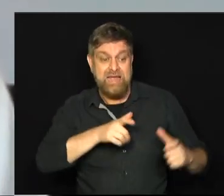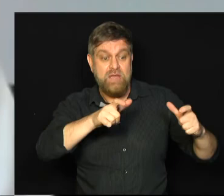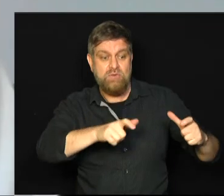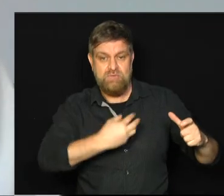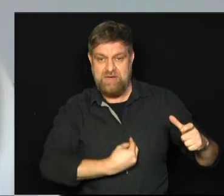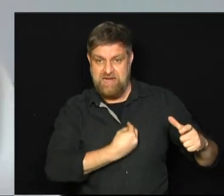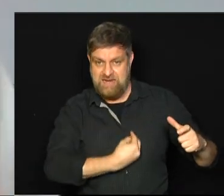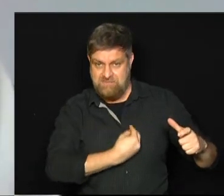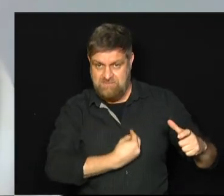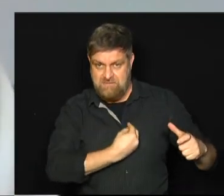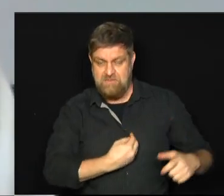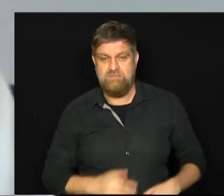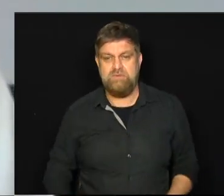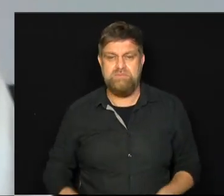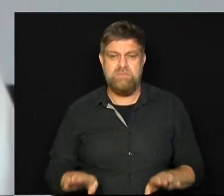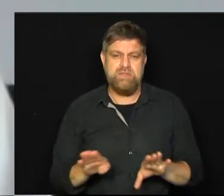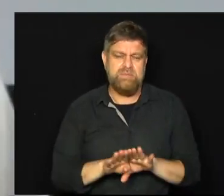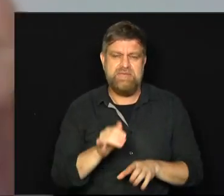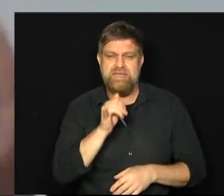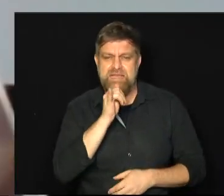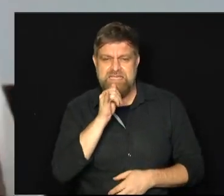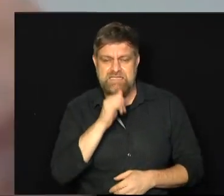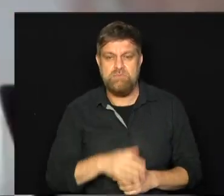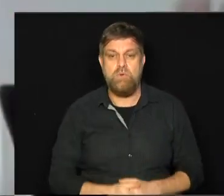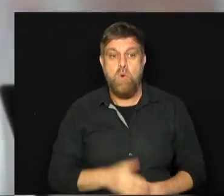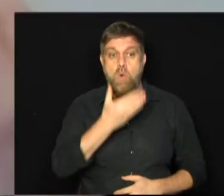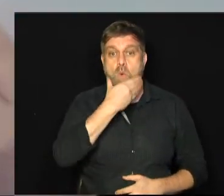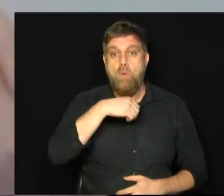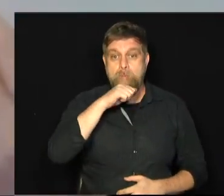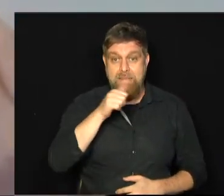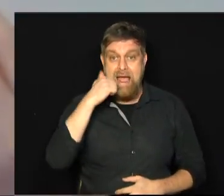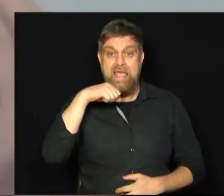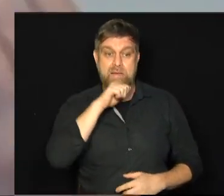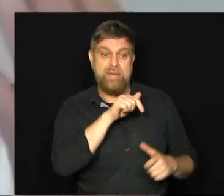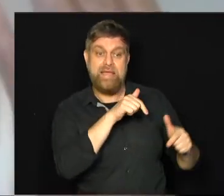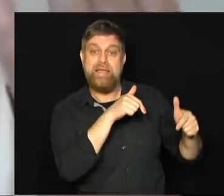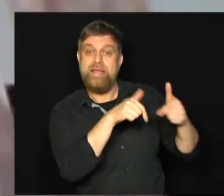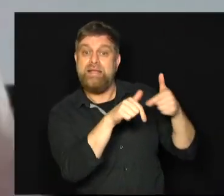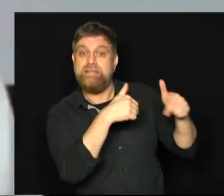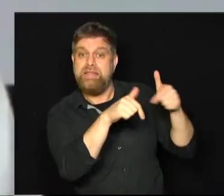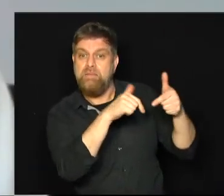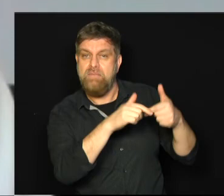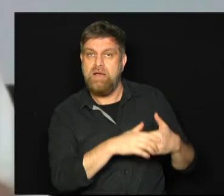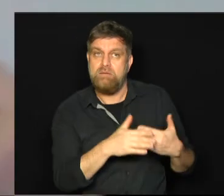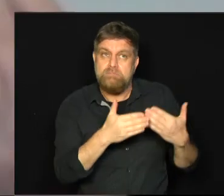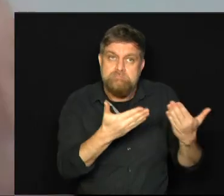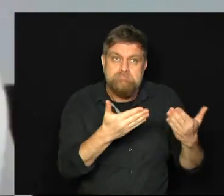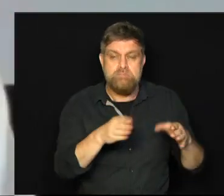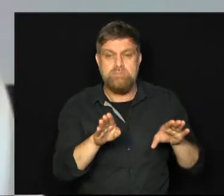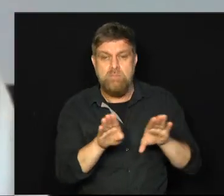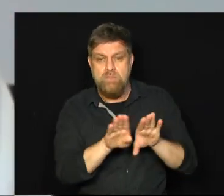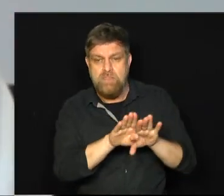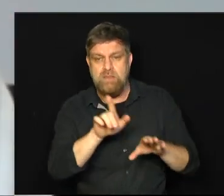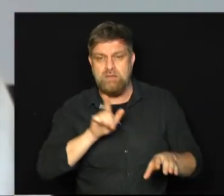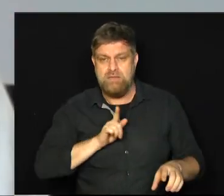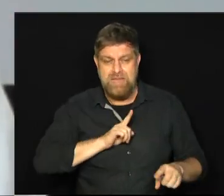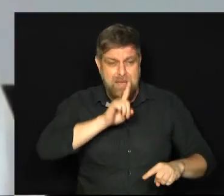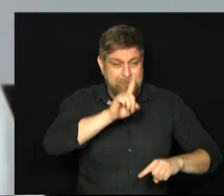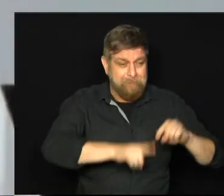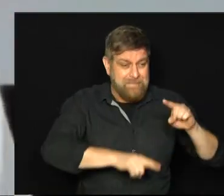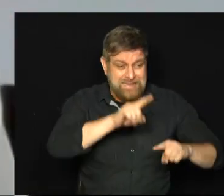criança. Condições de trabalho do pai ou da mãe, uso de